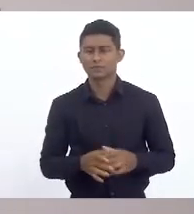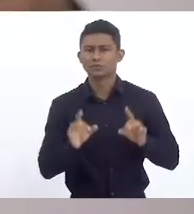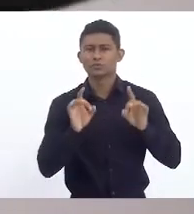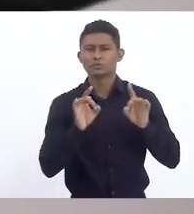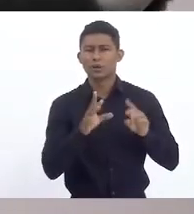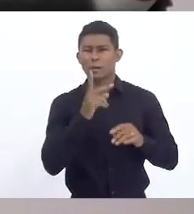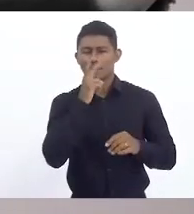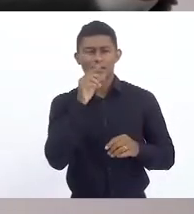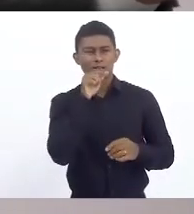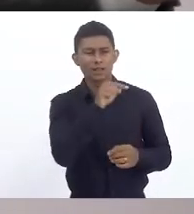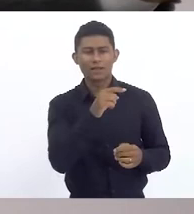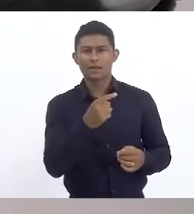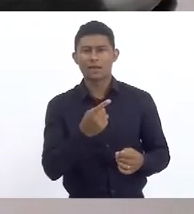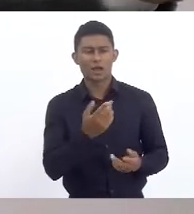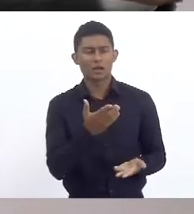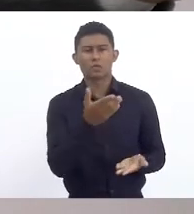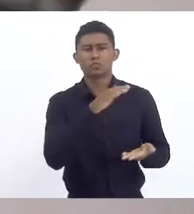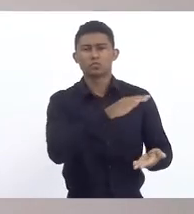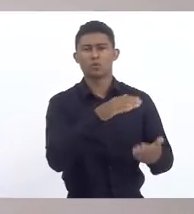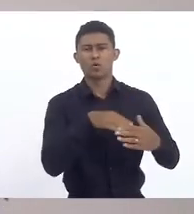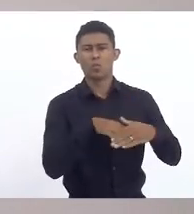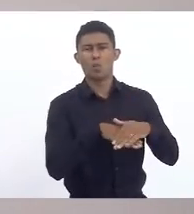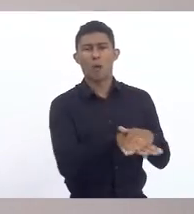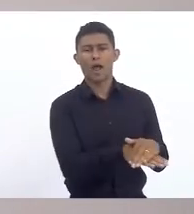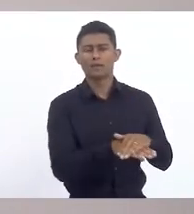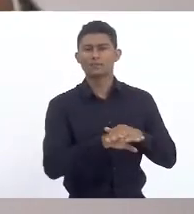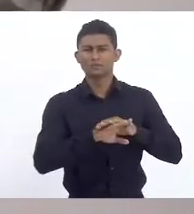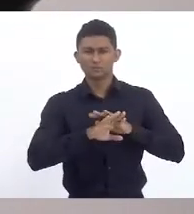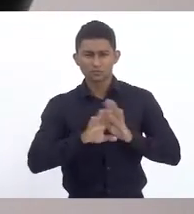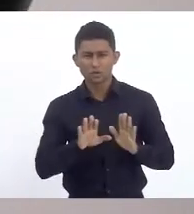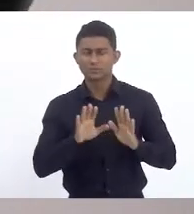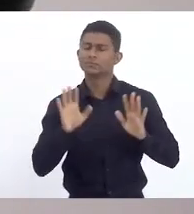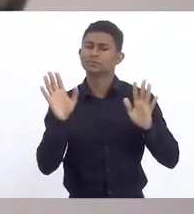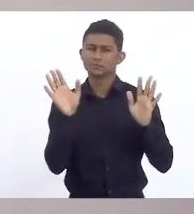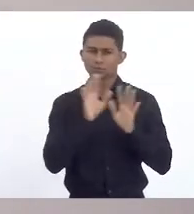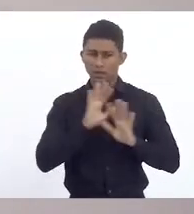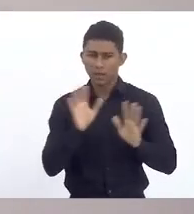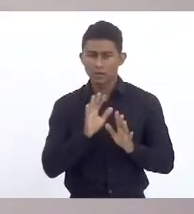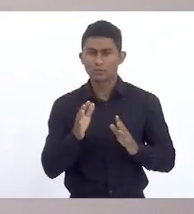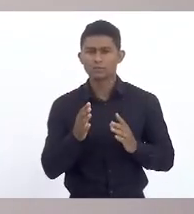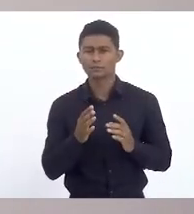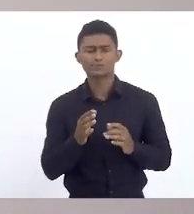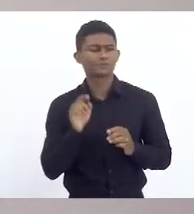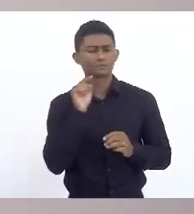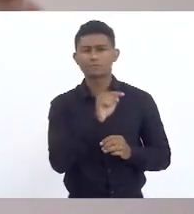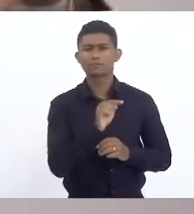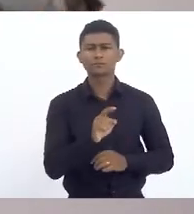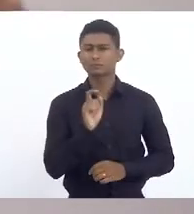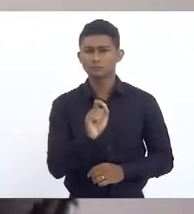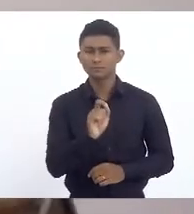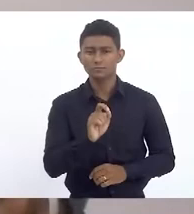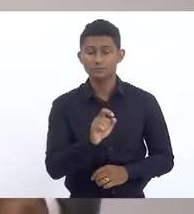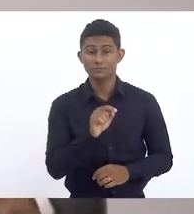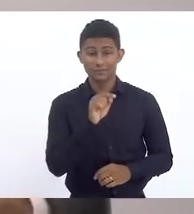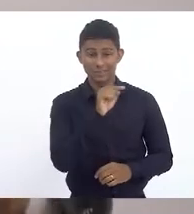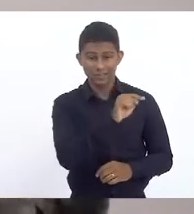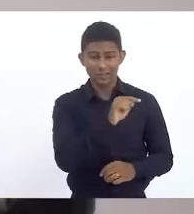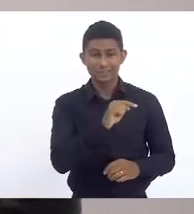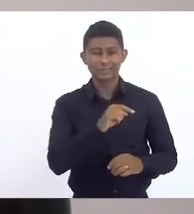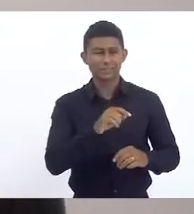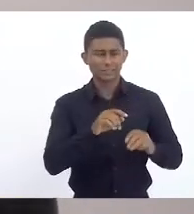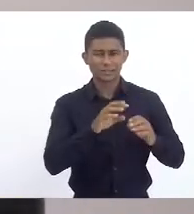ser uma reserva, mas no intuito de que nele obras estruturantes